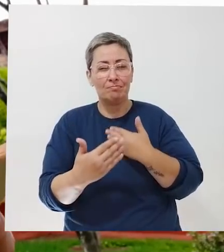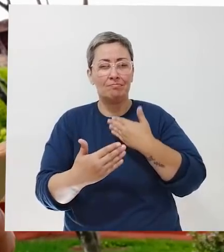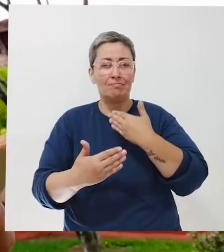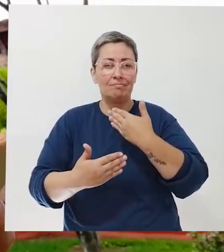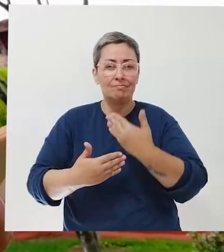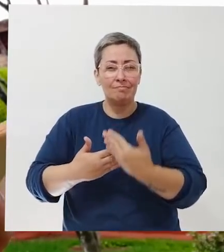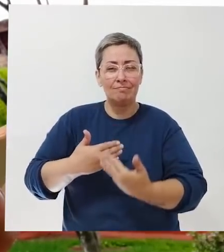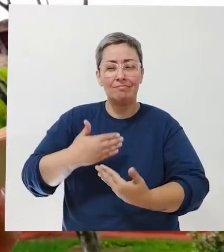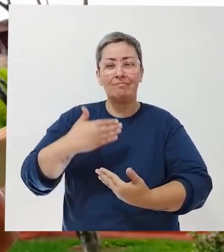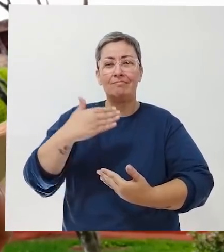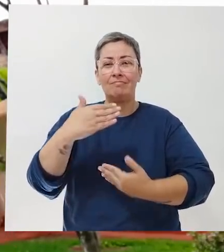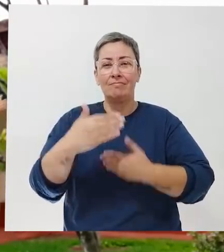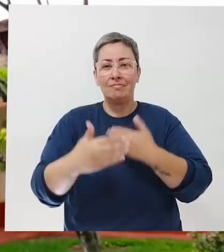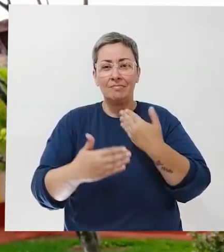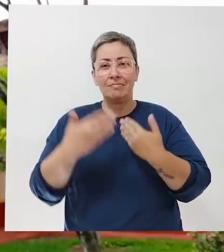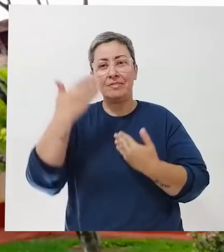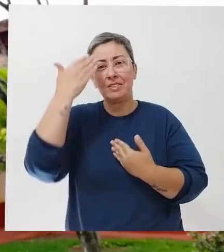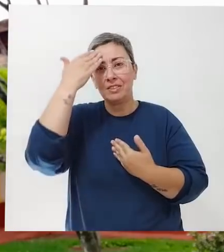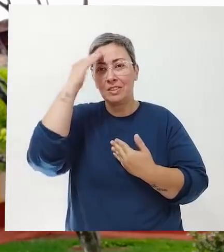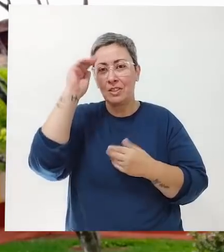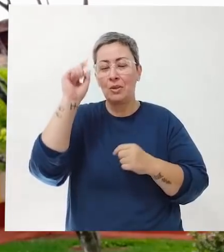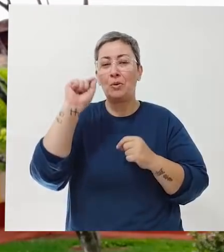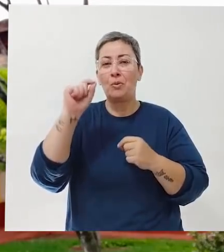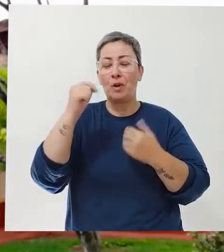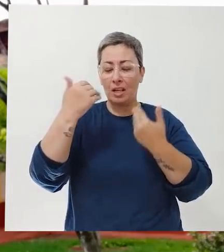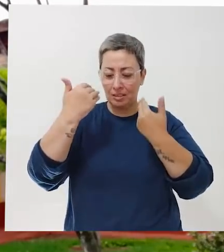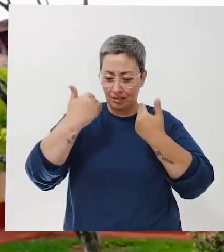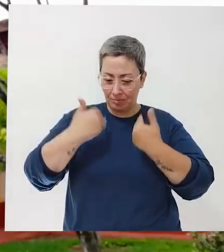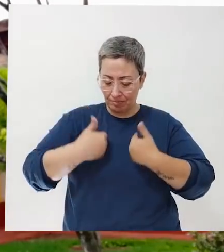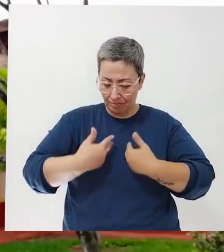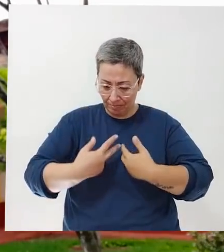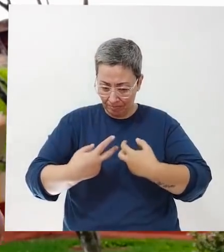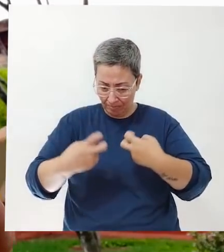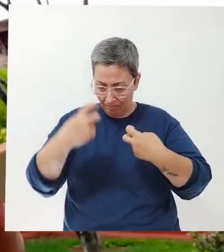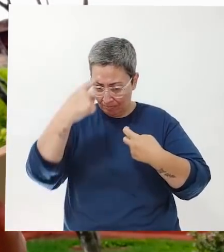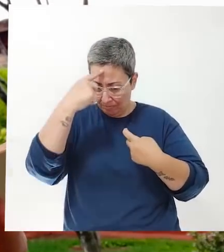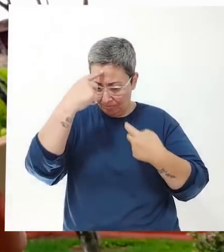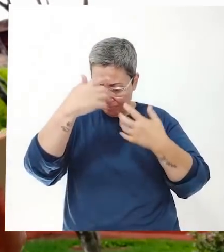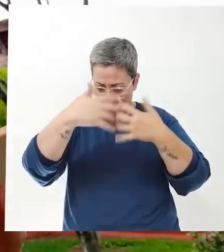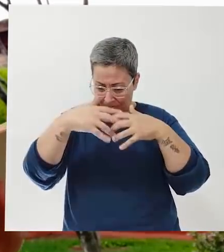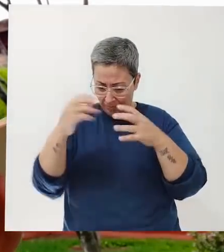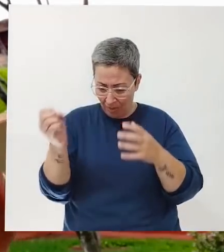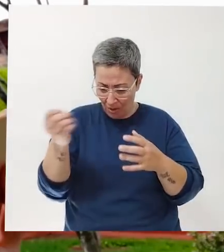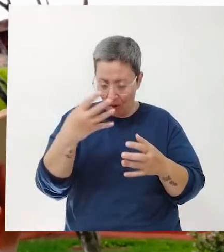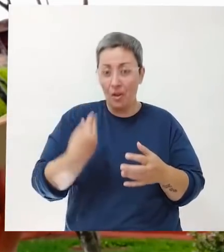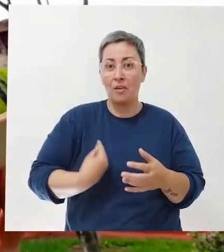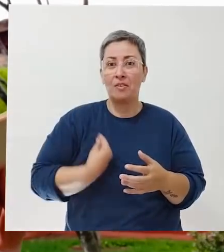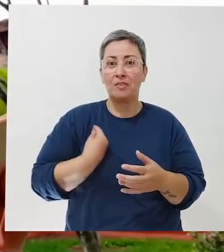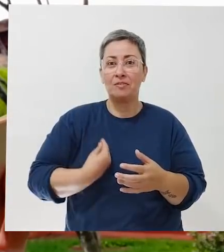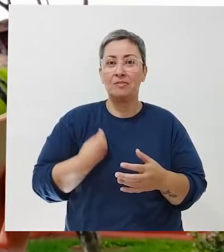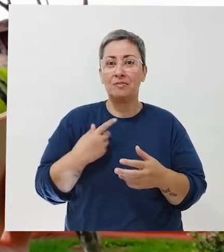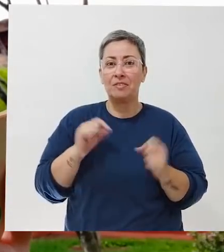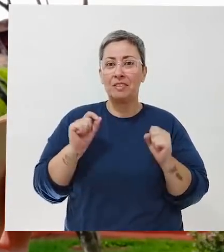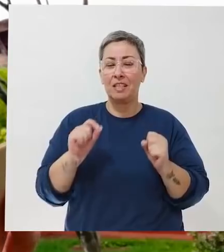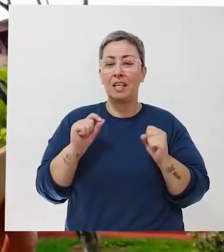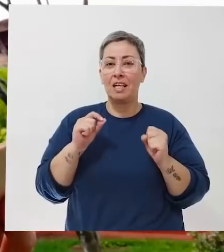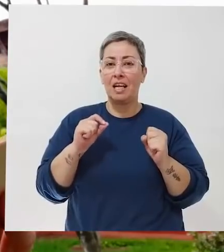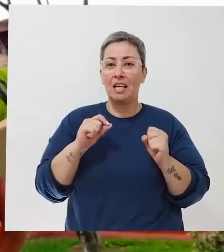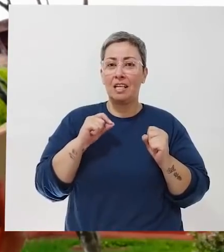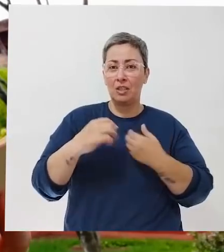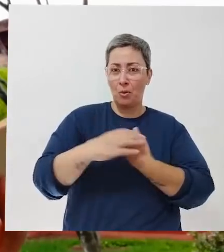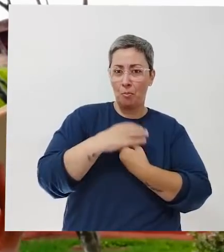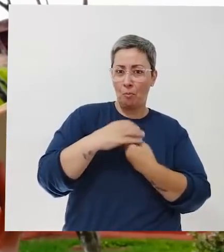Aos poucos, ela entendeu-se e pôs-se a pensar numa nova vida,